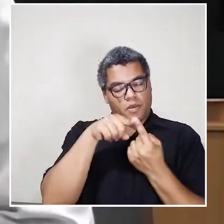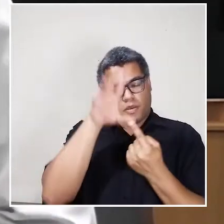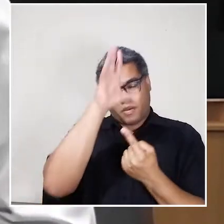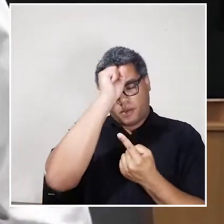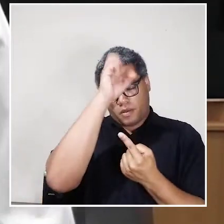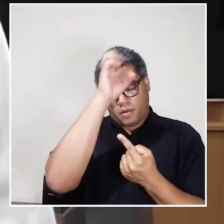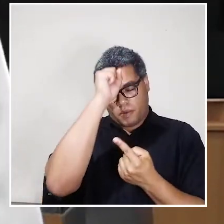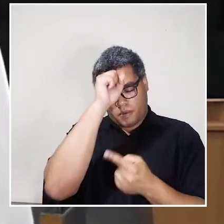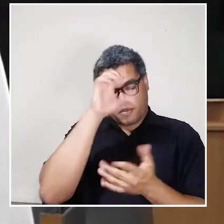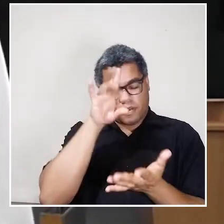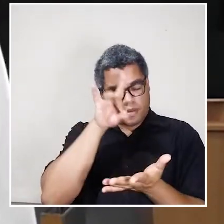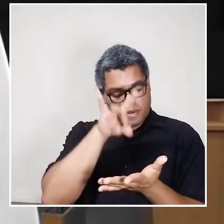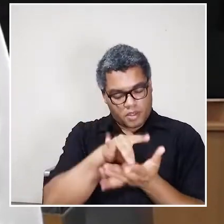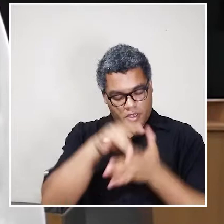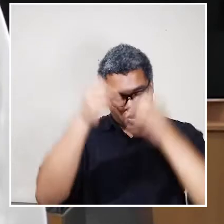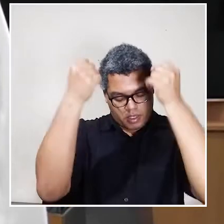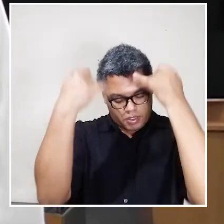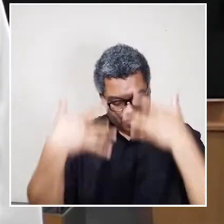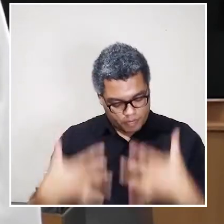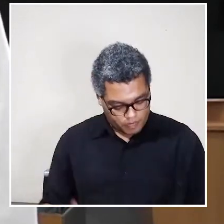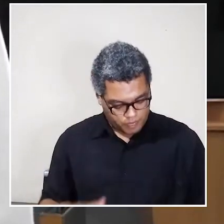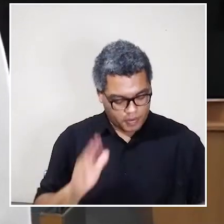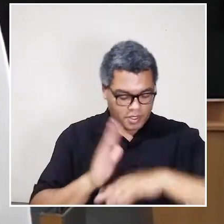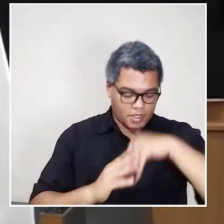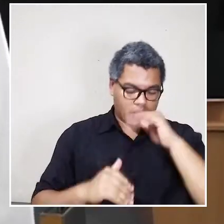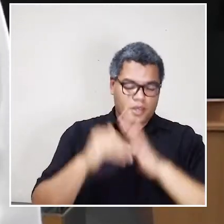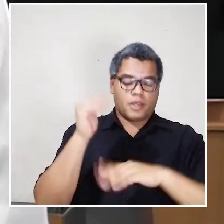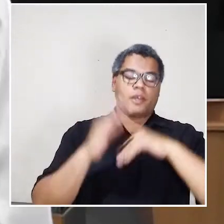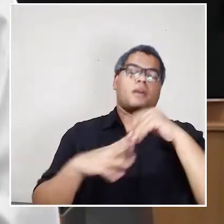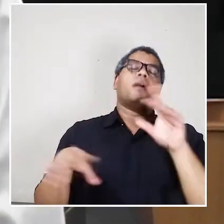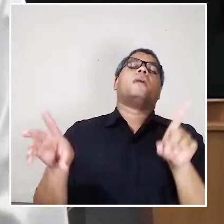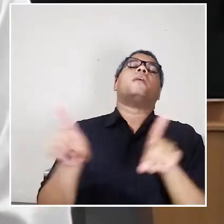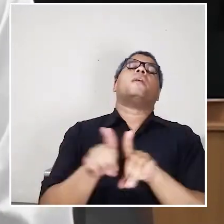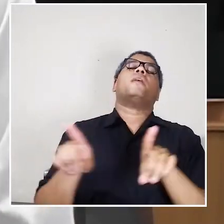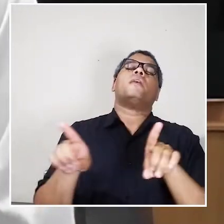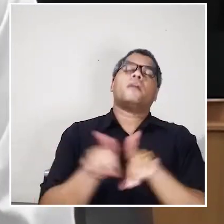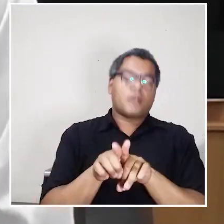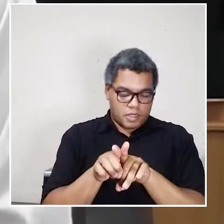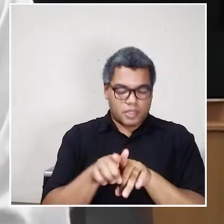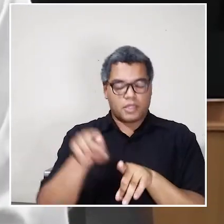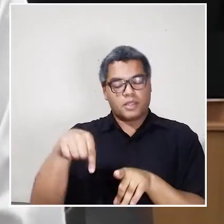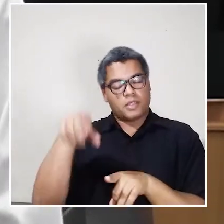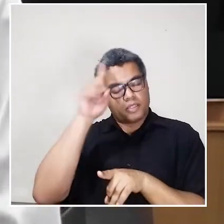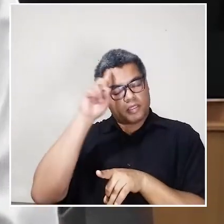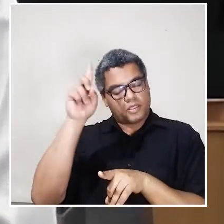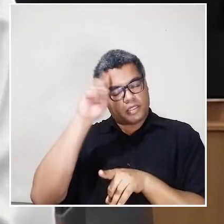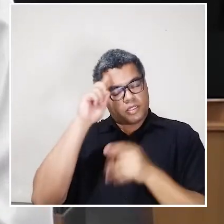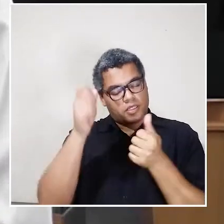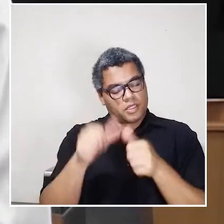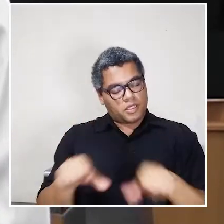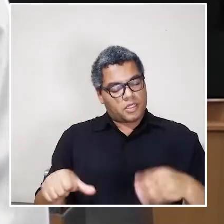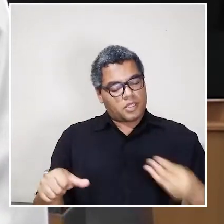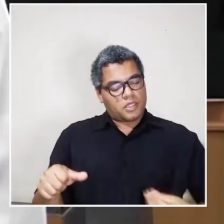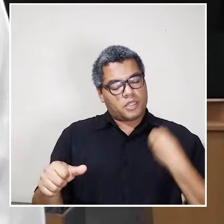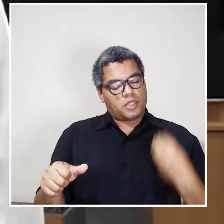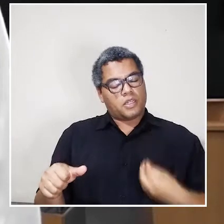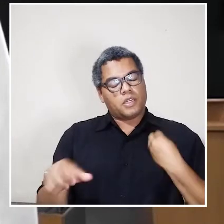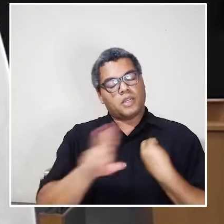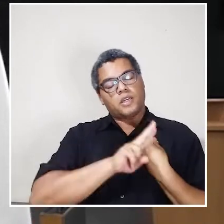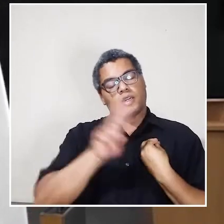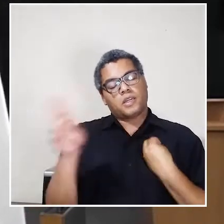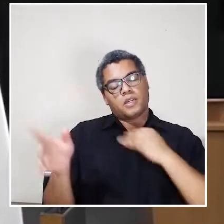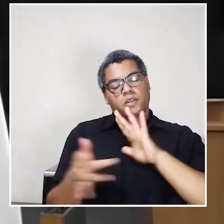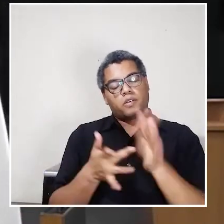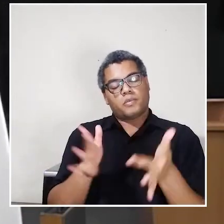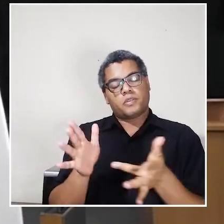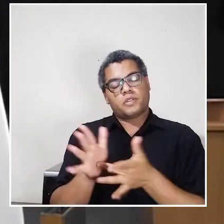as verdades aqui exaradas e especialmente colocá-las em prática nesses dias que estamos vivendo. Em nome